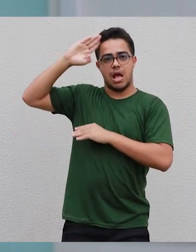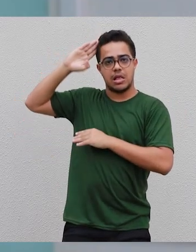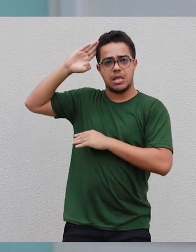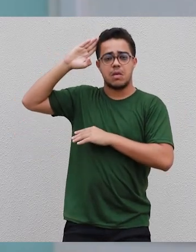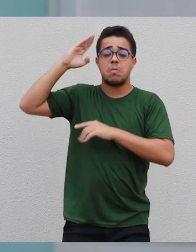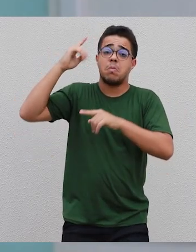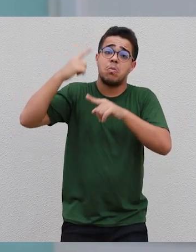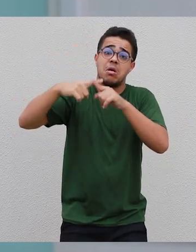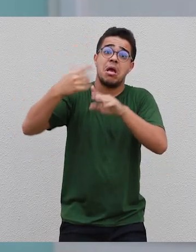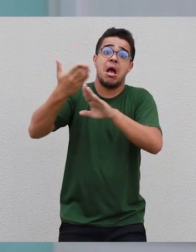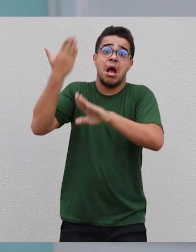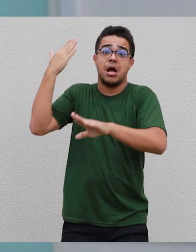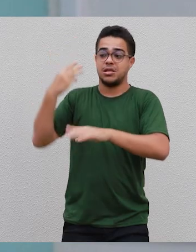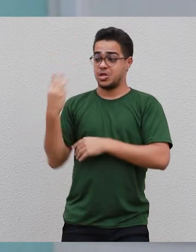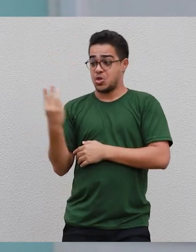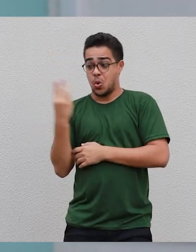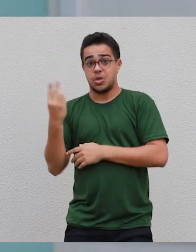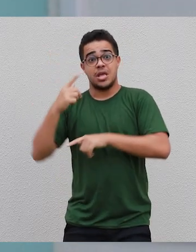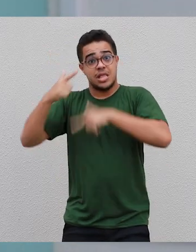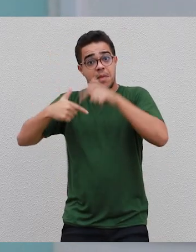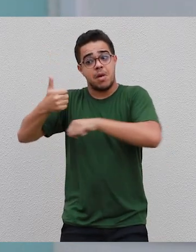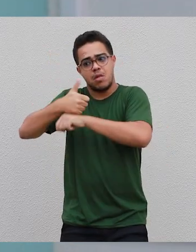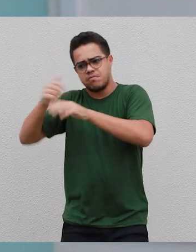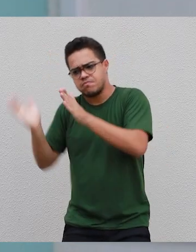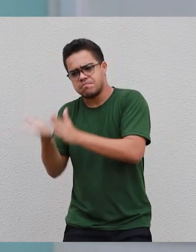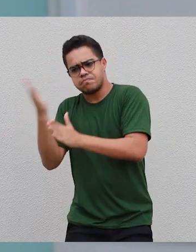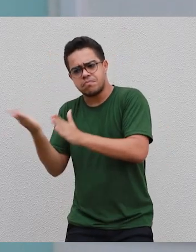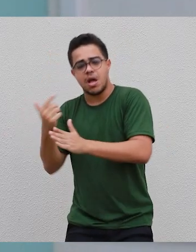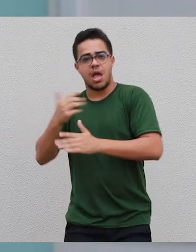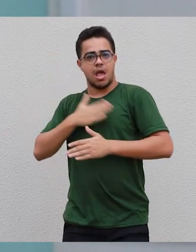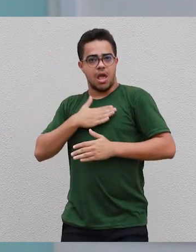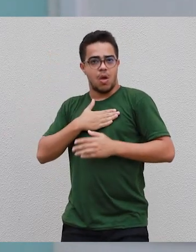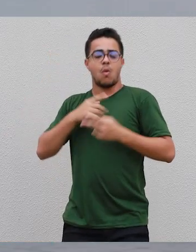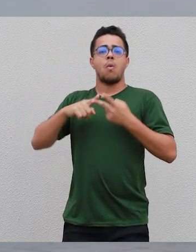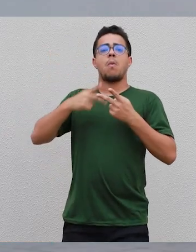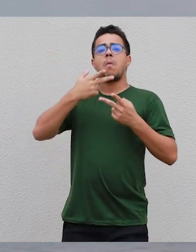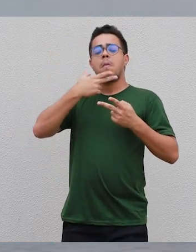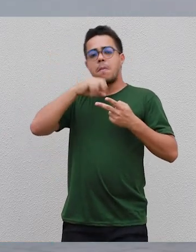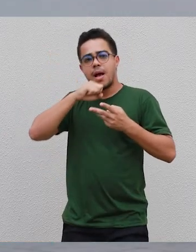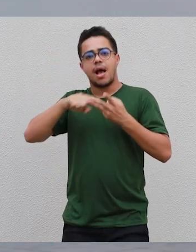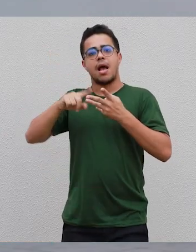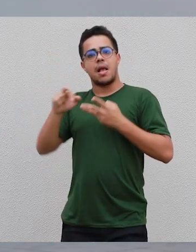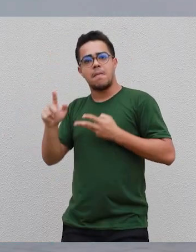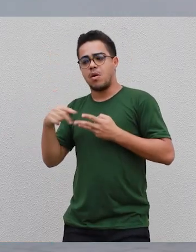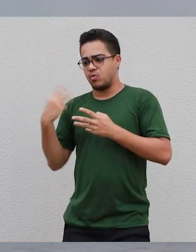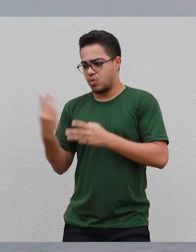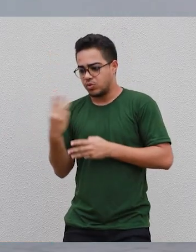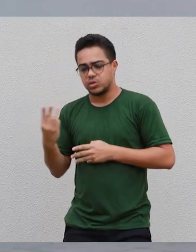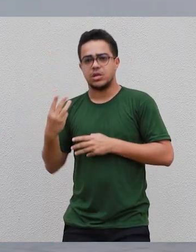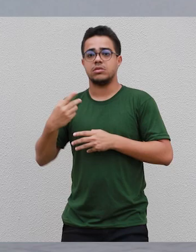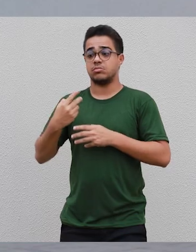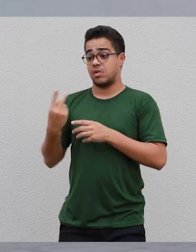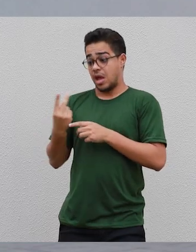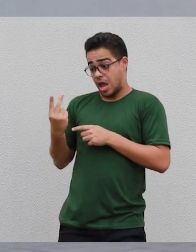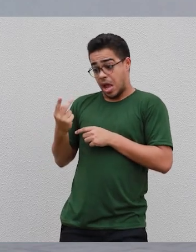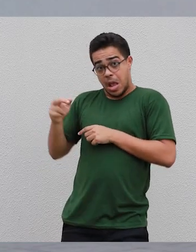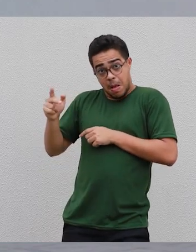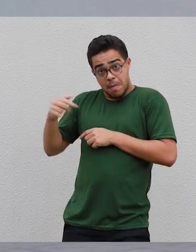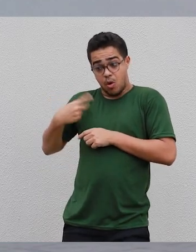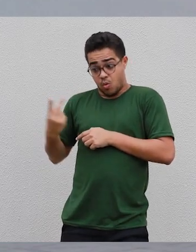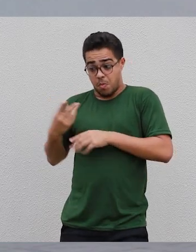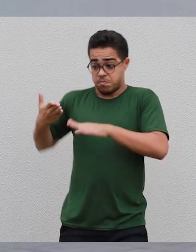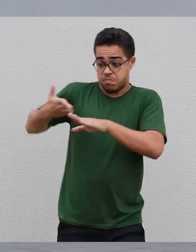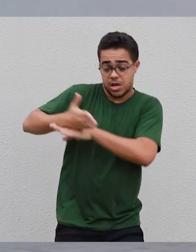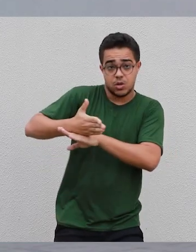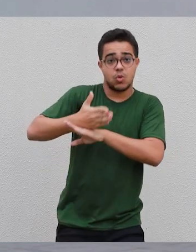não, antes éramos 3 pedreiros trabalhando em casa, eu, meu pai e meu irmão. E depois que eu e meu irmão entramos em medicina, passamos